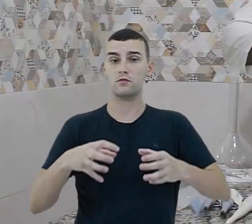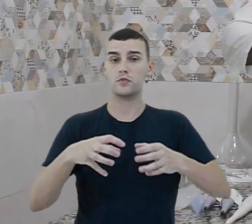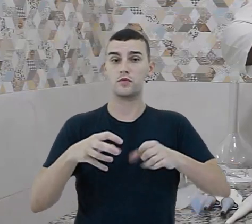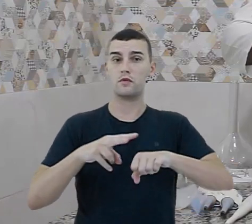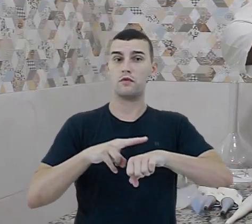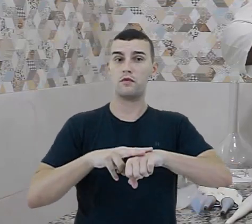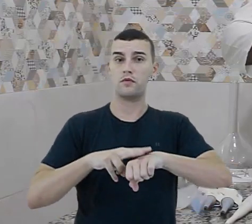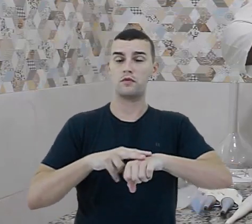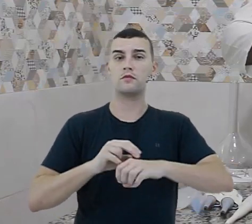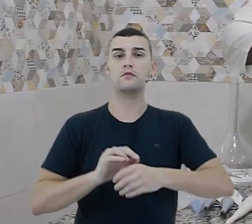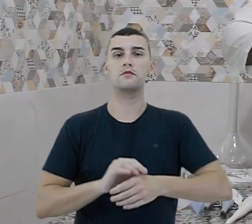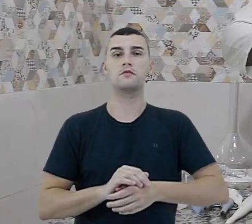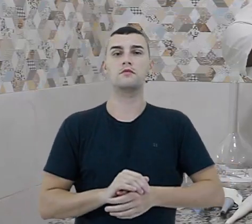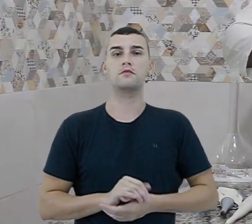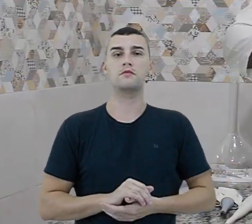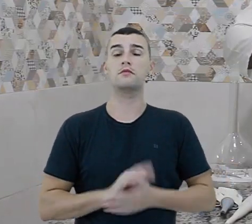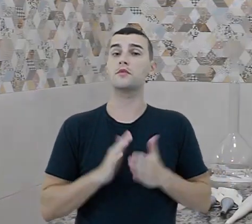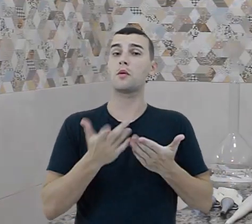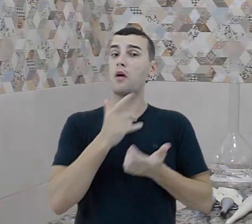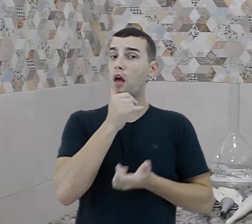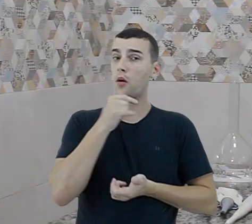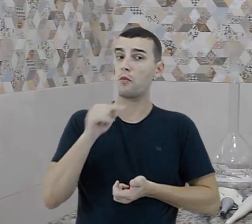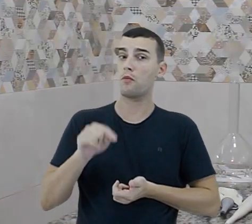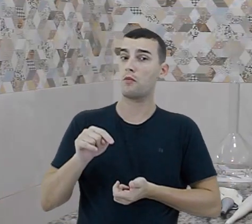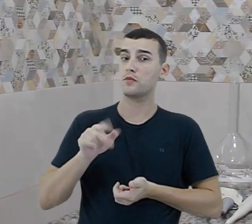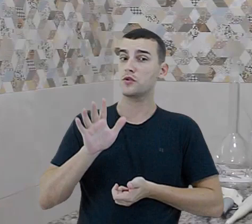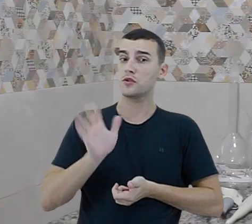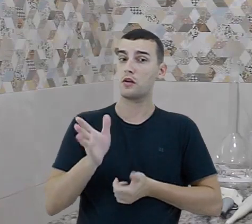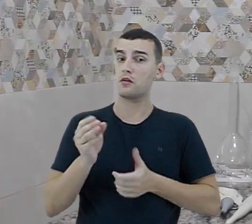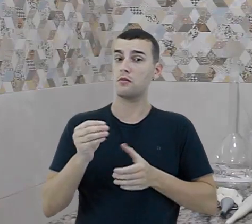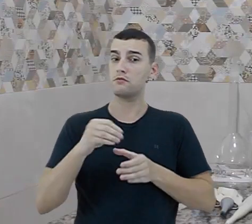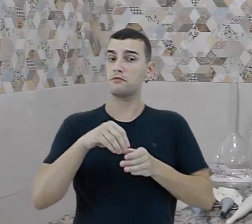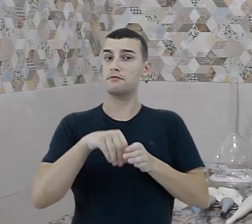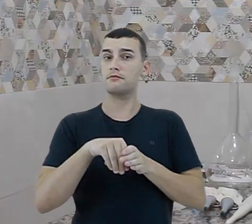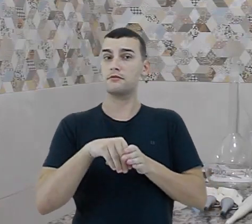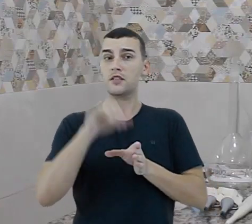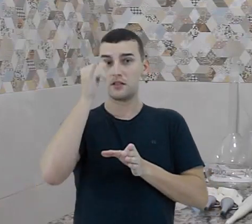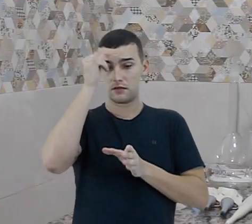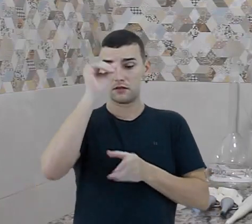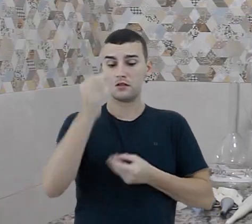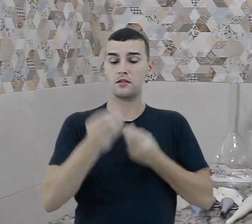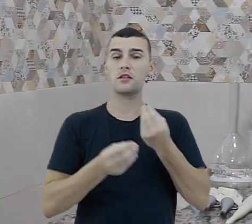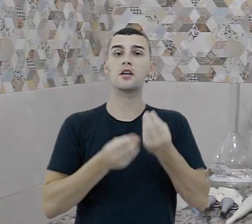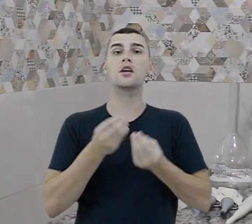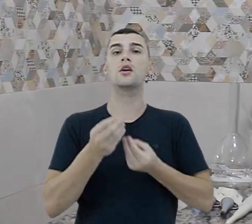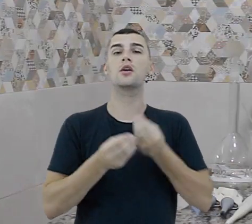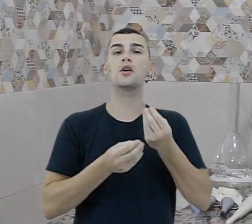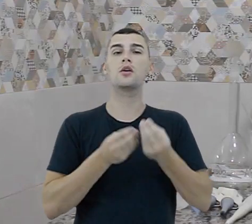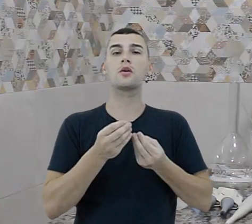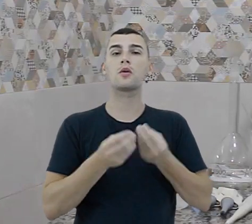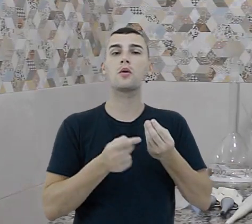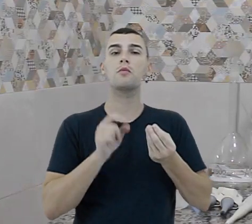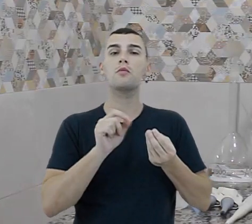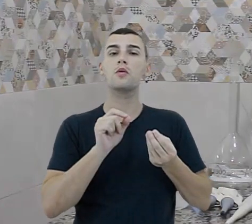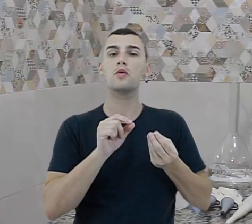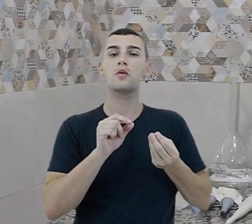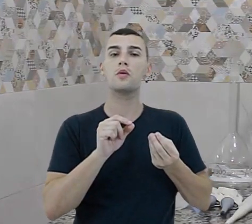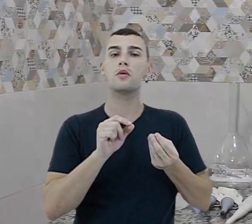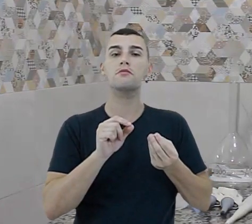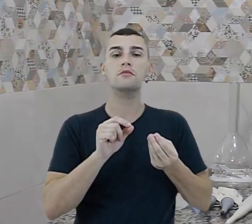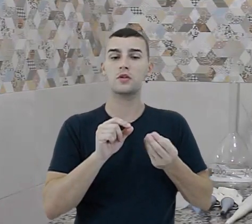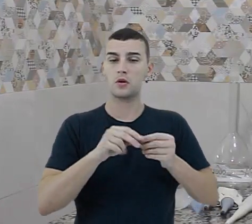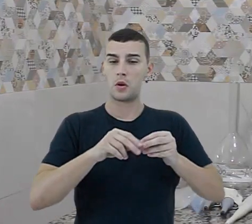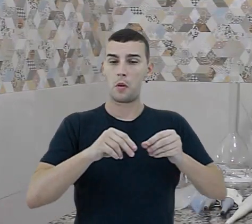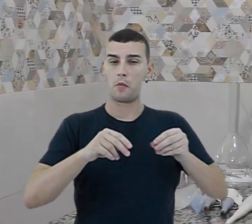no interior do balão de vidro. Bom, então essa água inicial que foi introduzida, ela evita que haja aderência desse